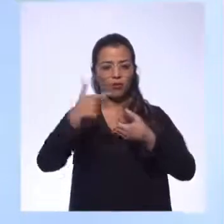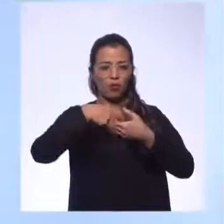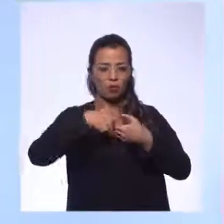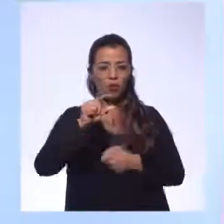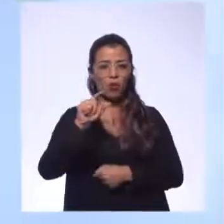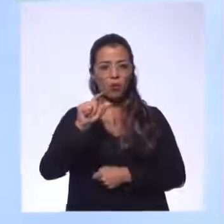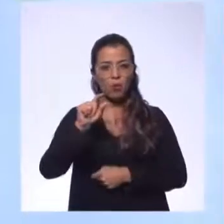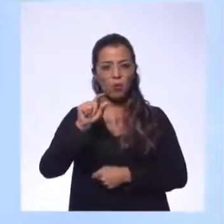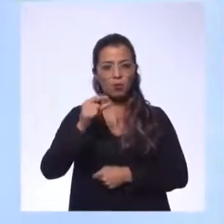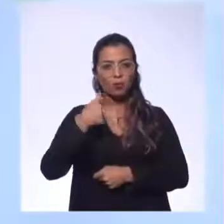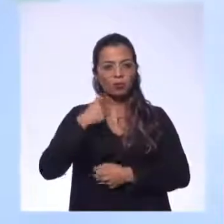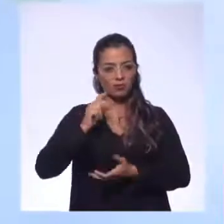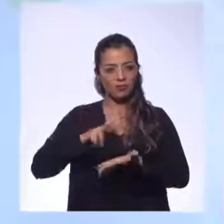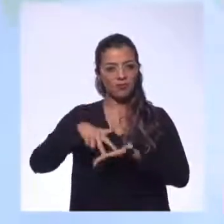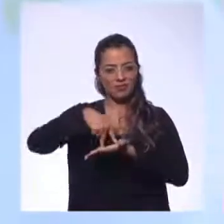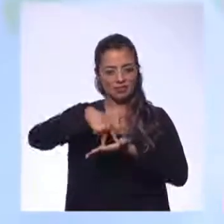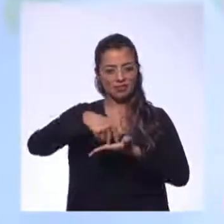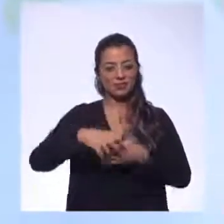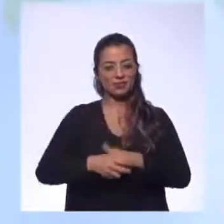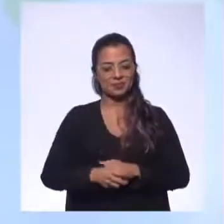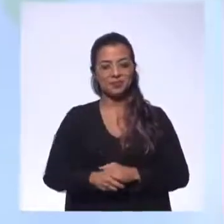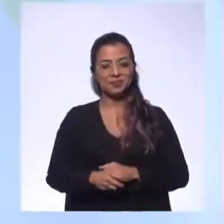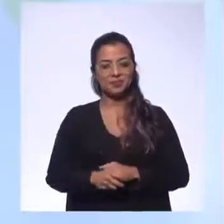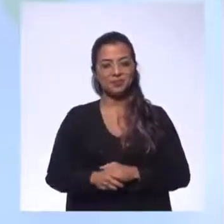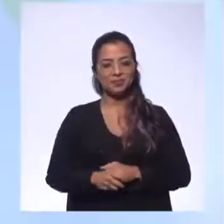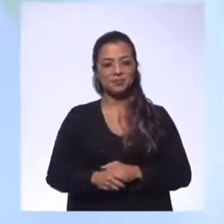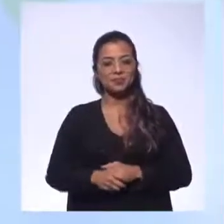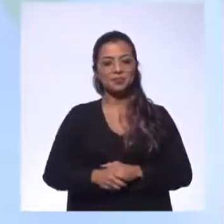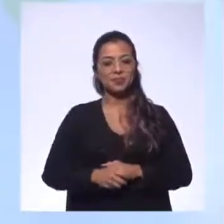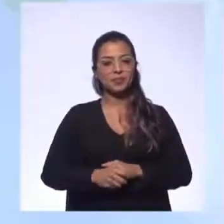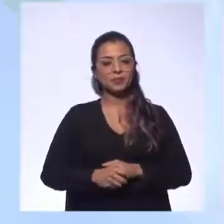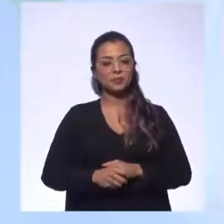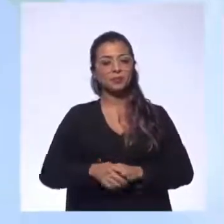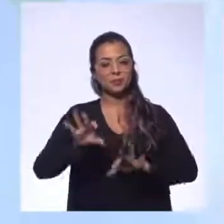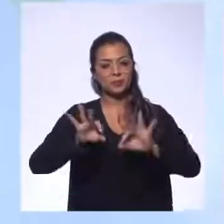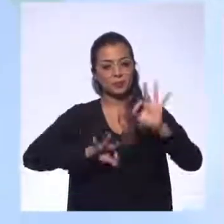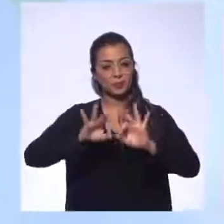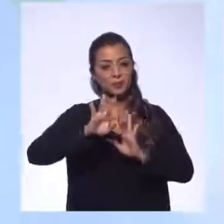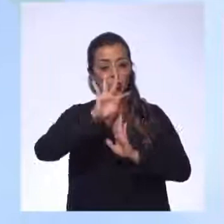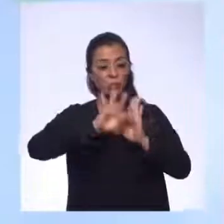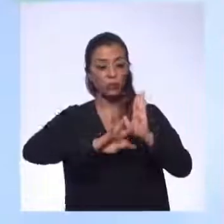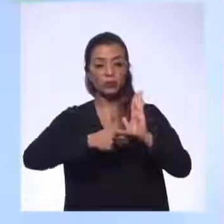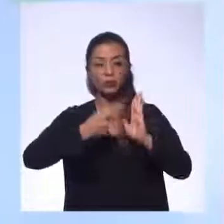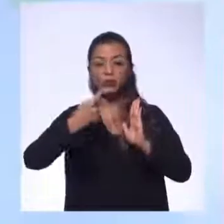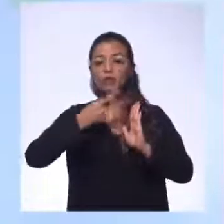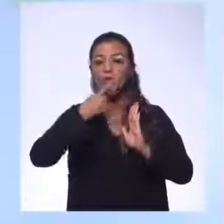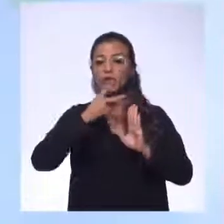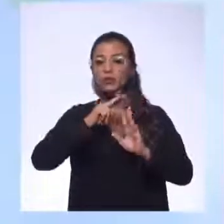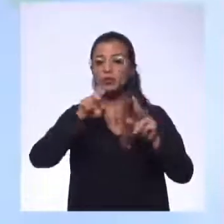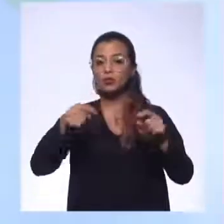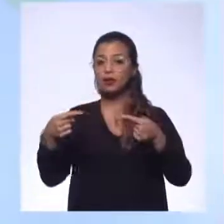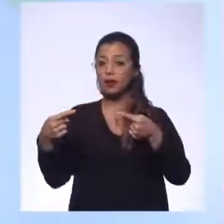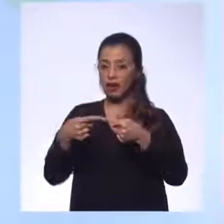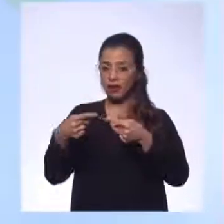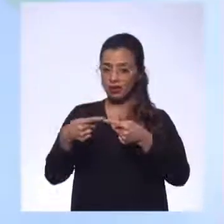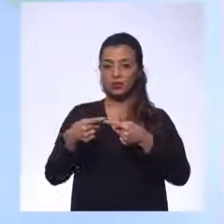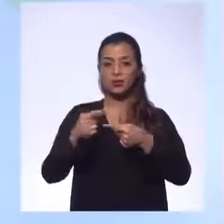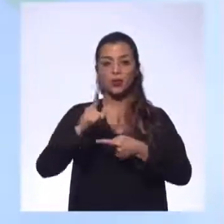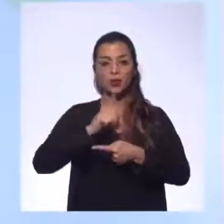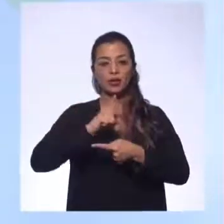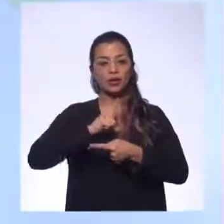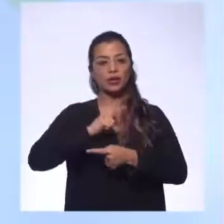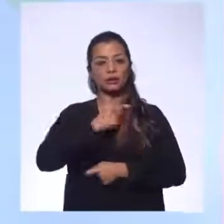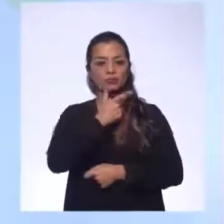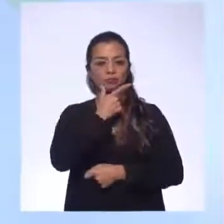pouco eu vou levantar mesmo. O texto 1, a gente trabalhou um pouquinho falando dessa relação, trazendo aí um